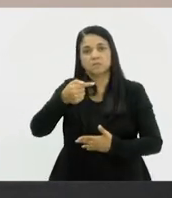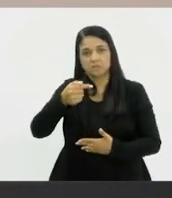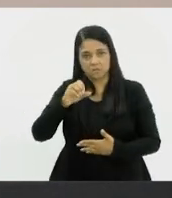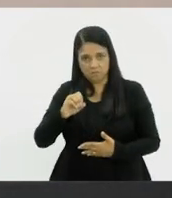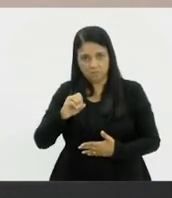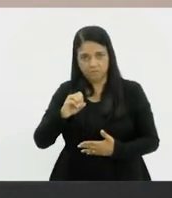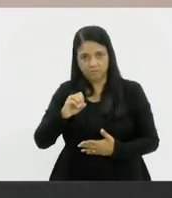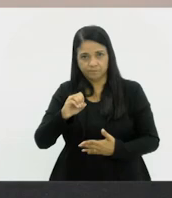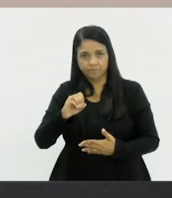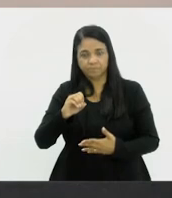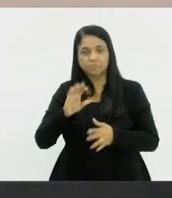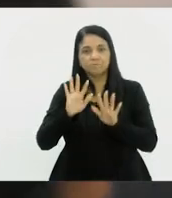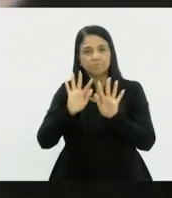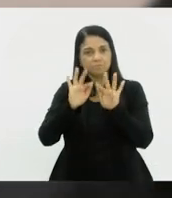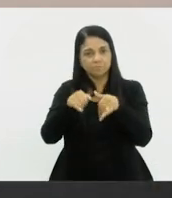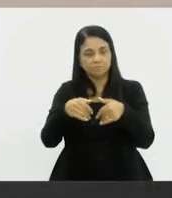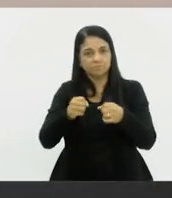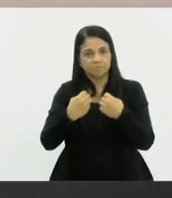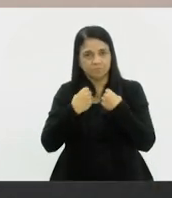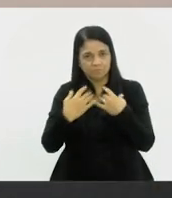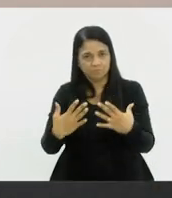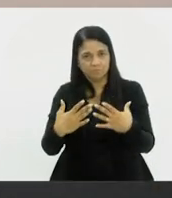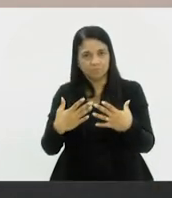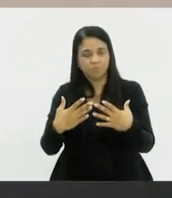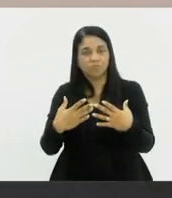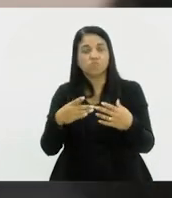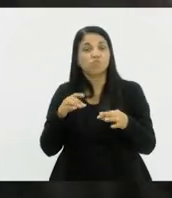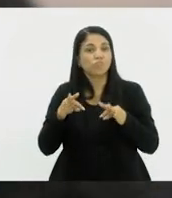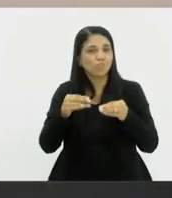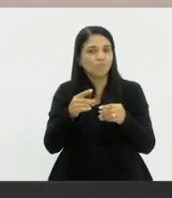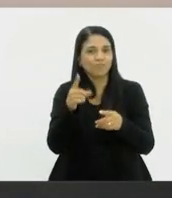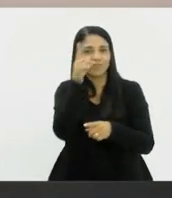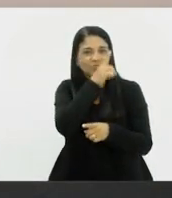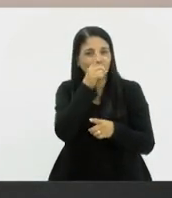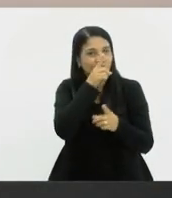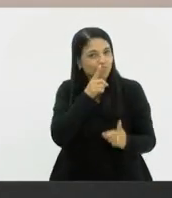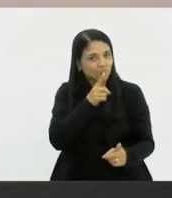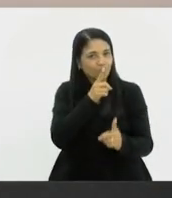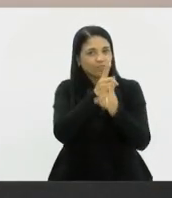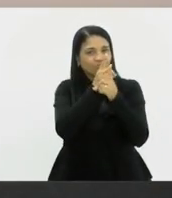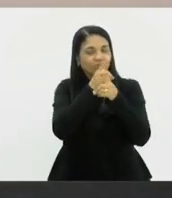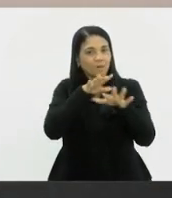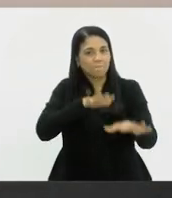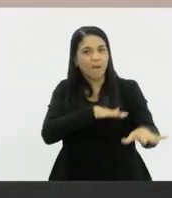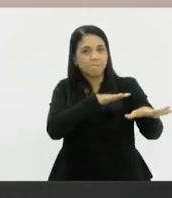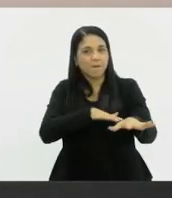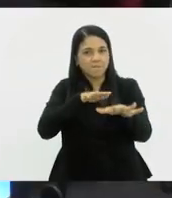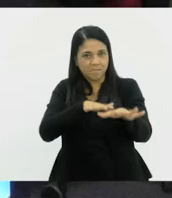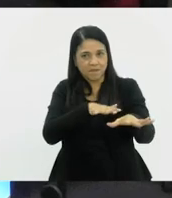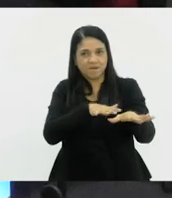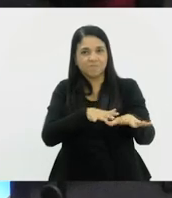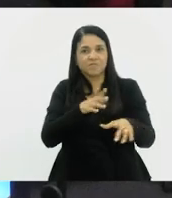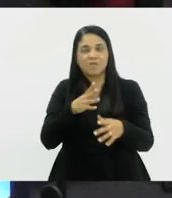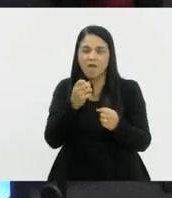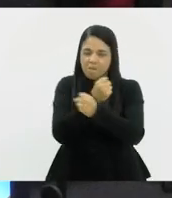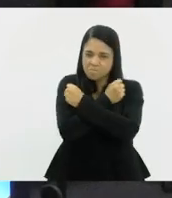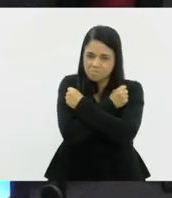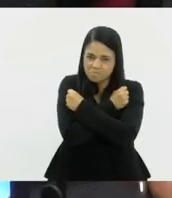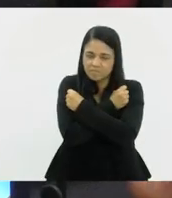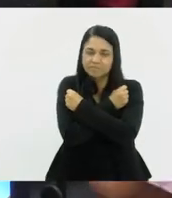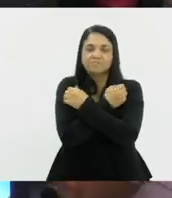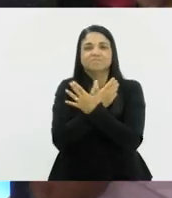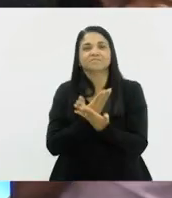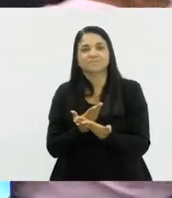70 está encerrada a sessão todos Domingos nos encontraremos na marcha como sempre forte abraço